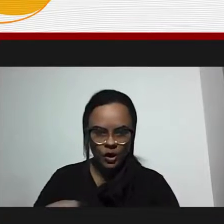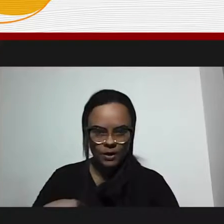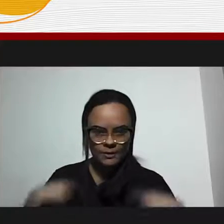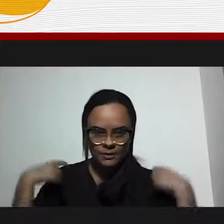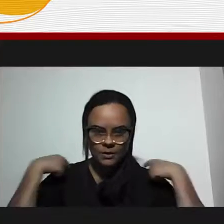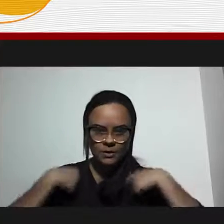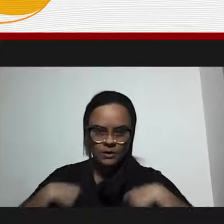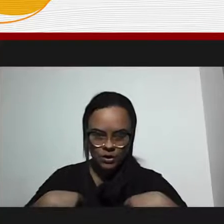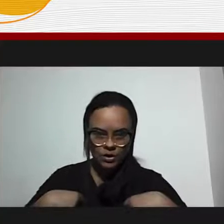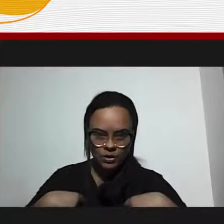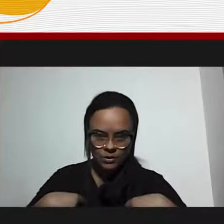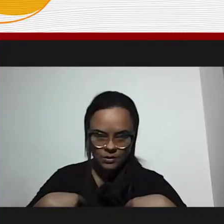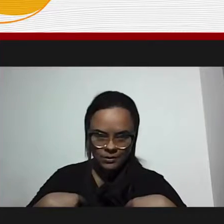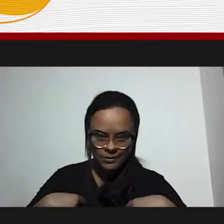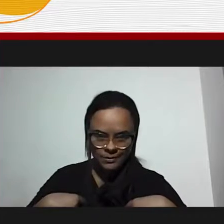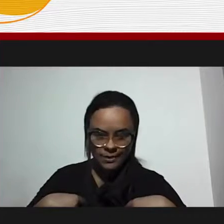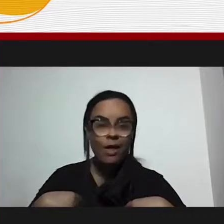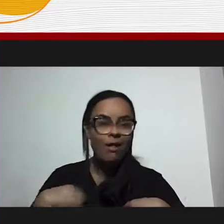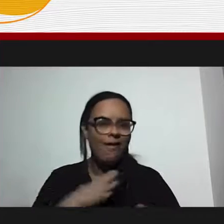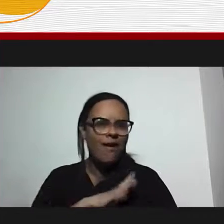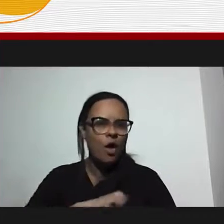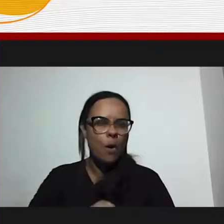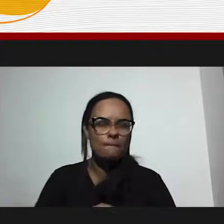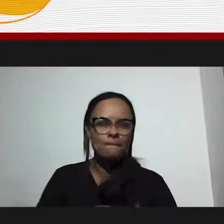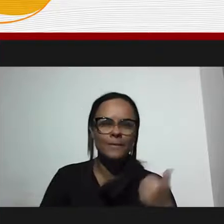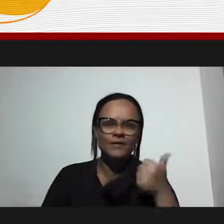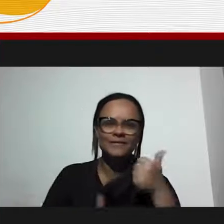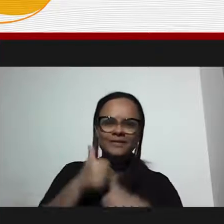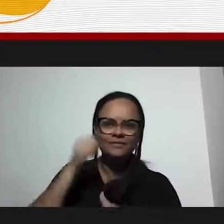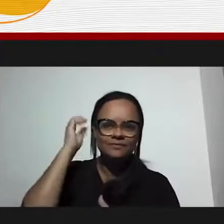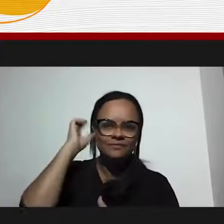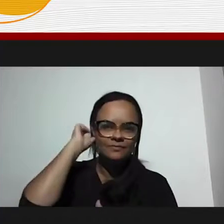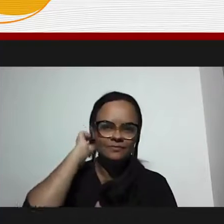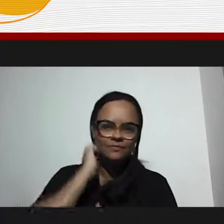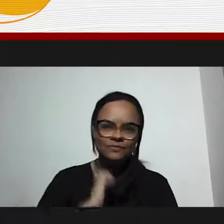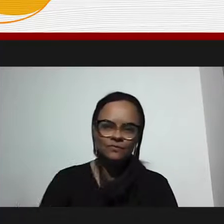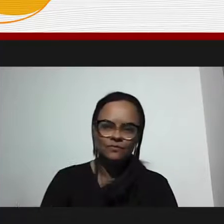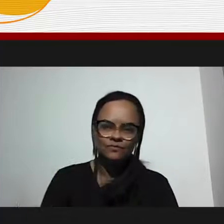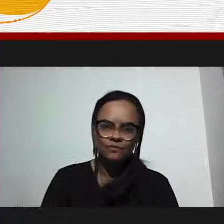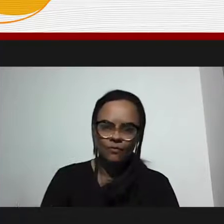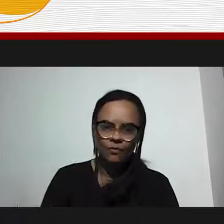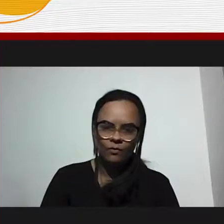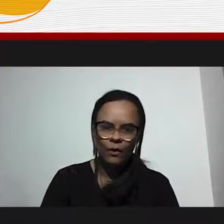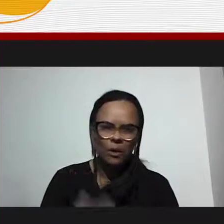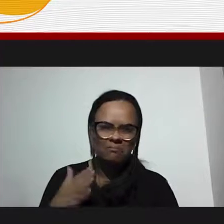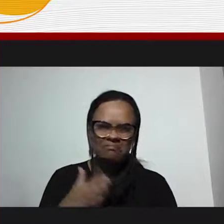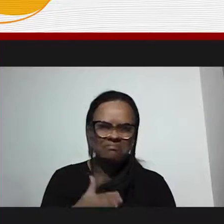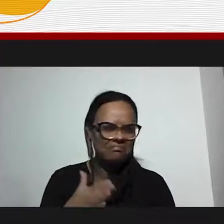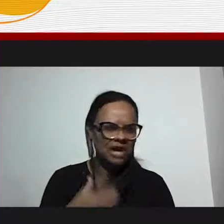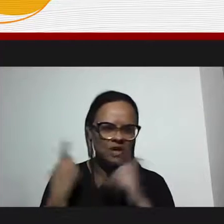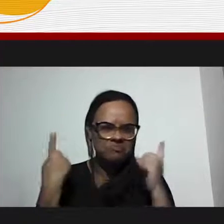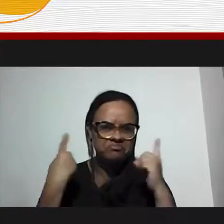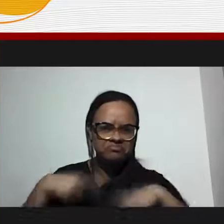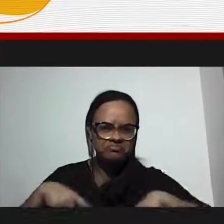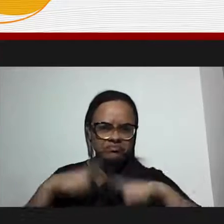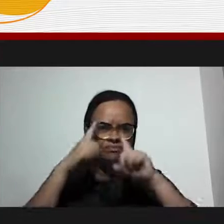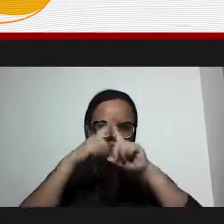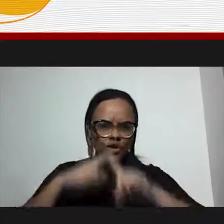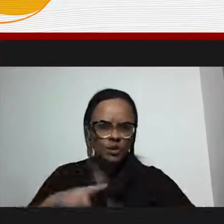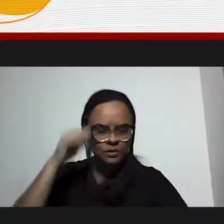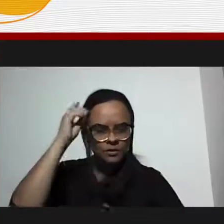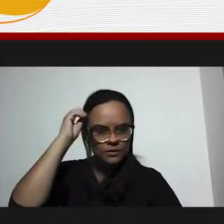eu sou amante do esporte. Eu não sou, nunca participei de